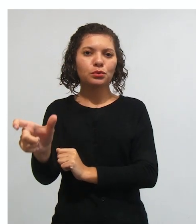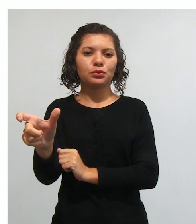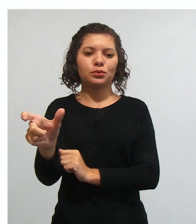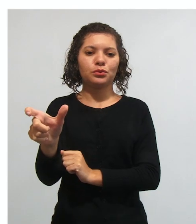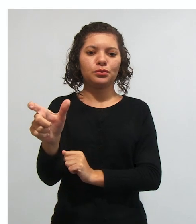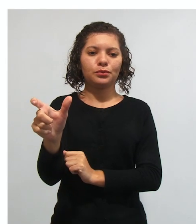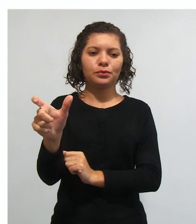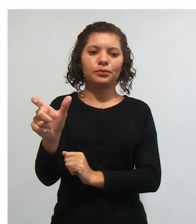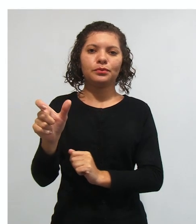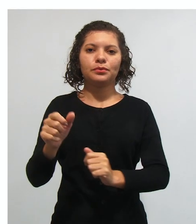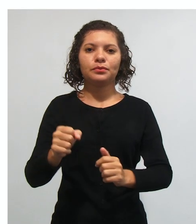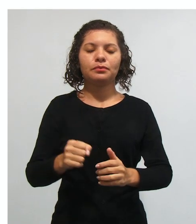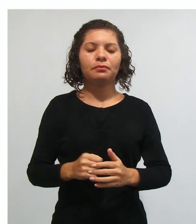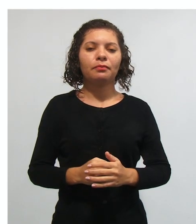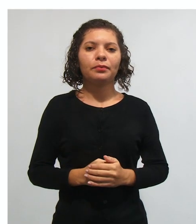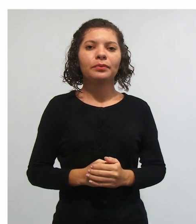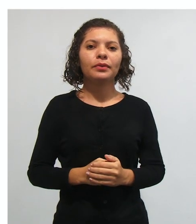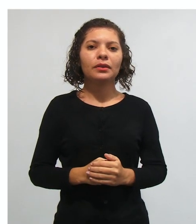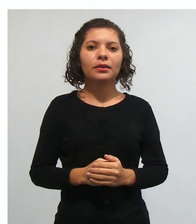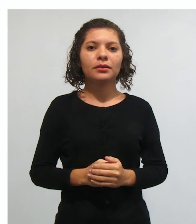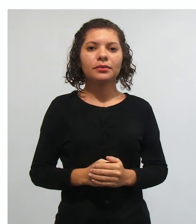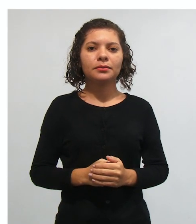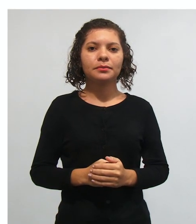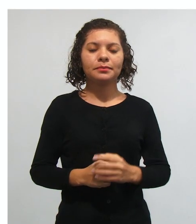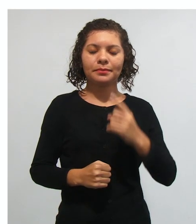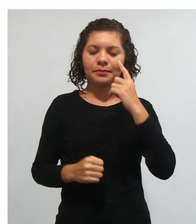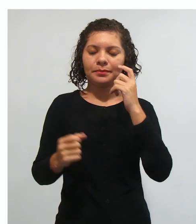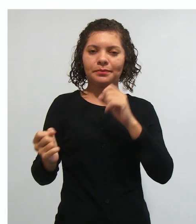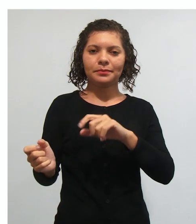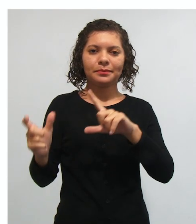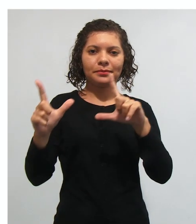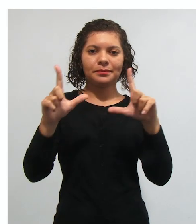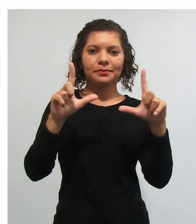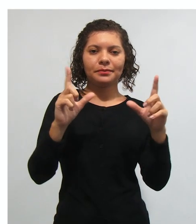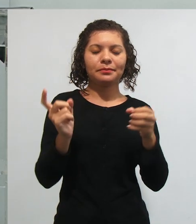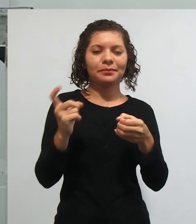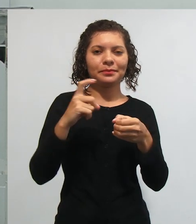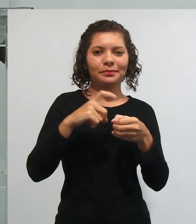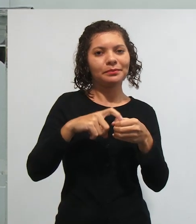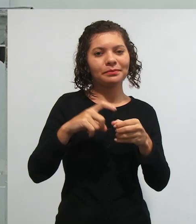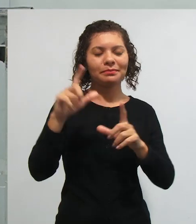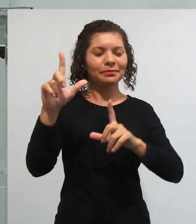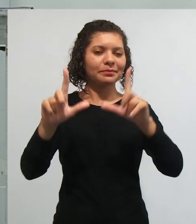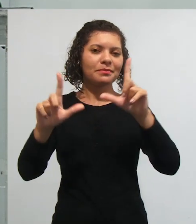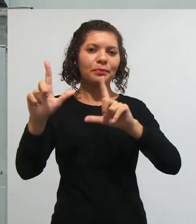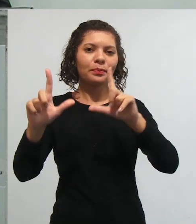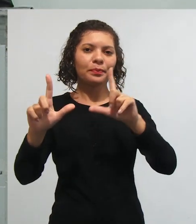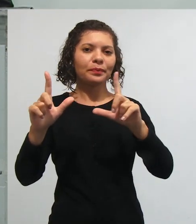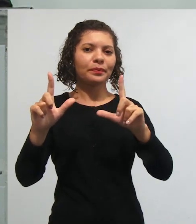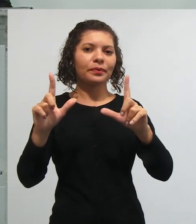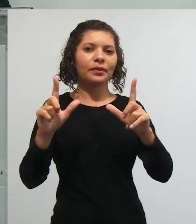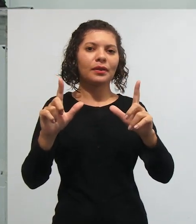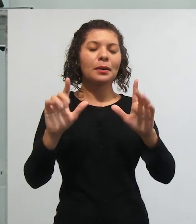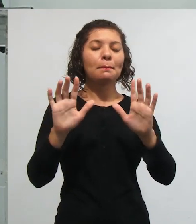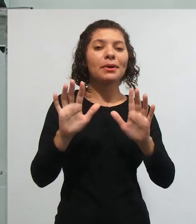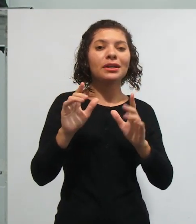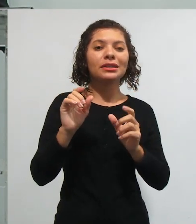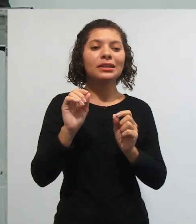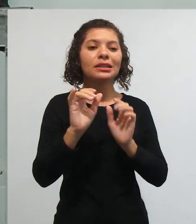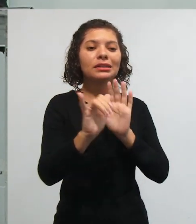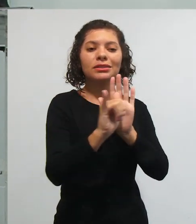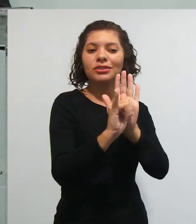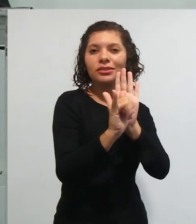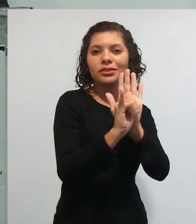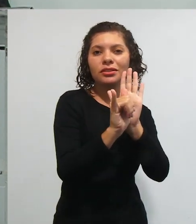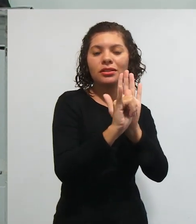si própria que que significa isso vamos para cá vamos conversar um pouquinho sobre isso quando eu disse que de